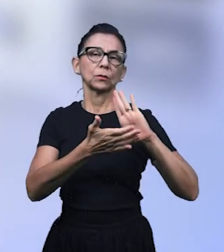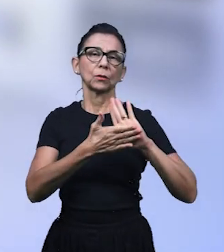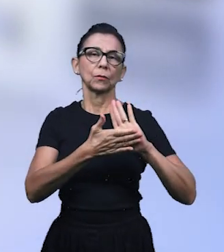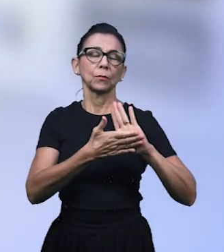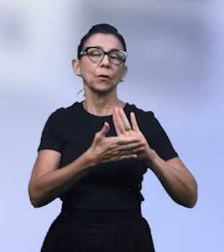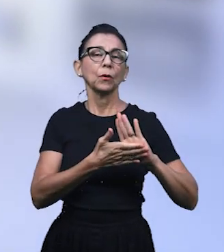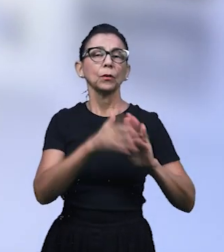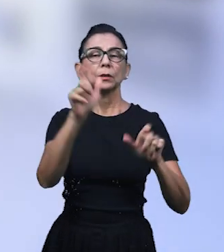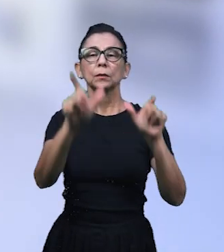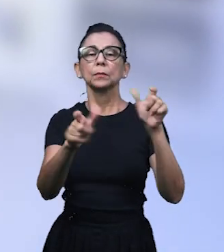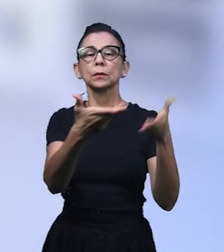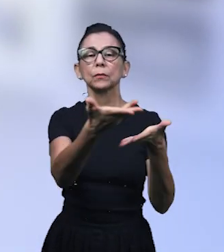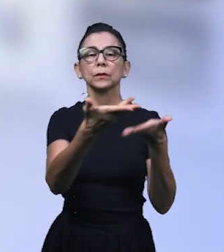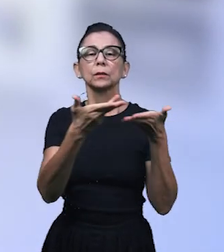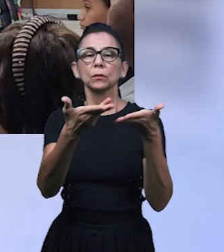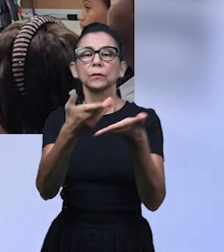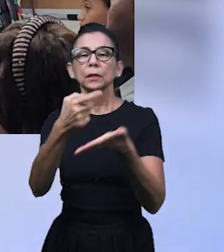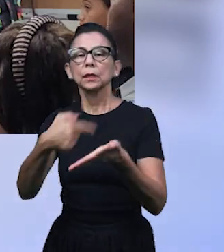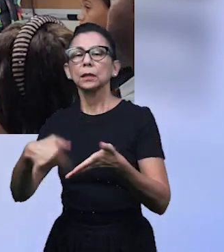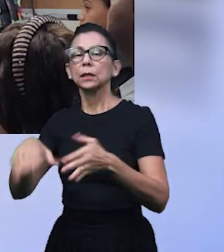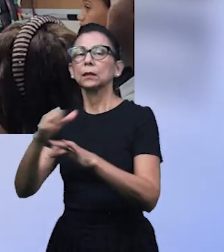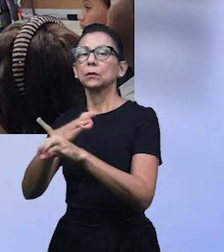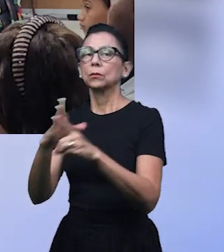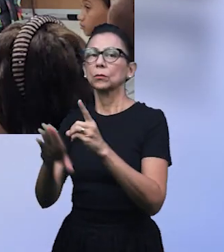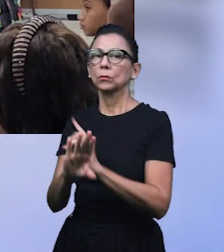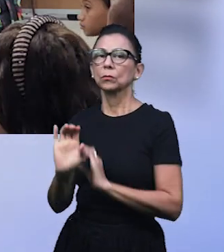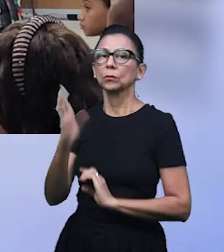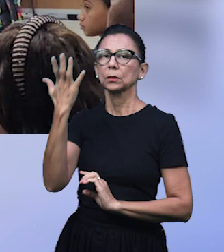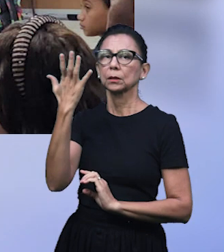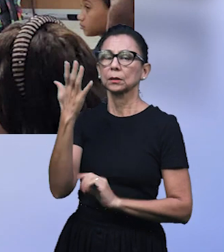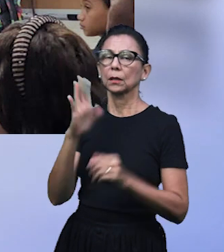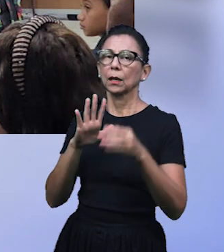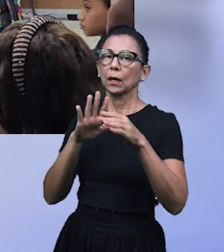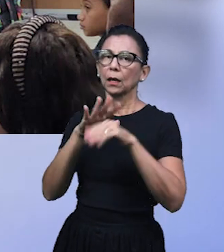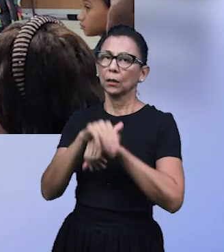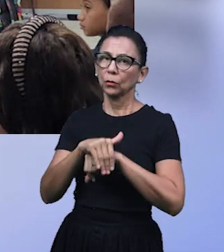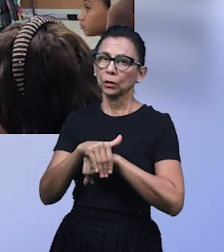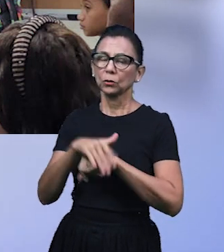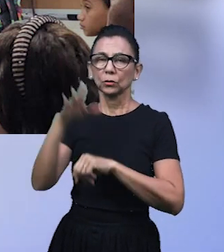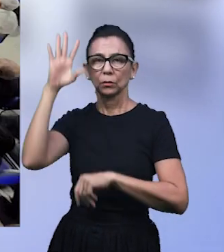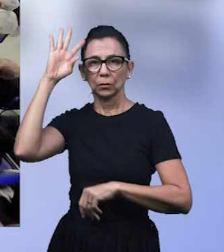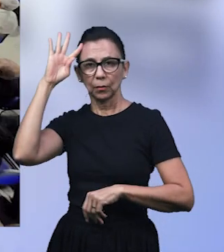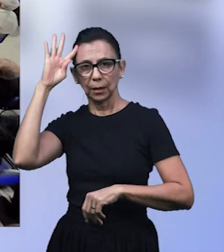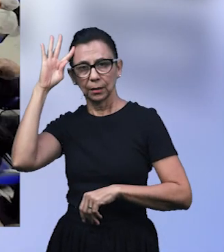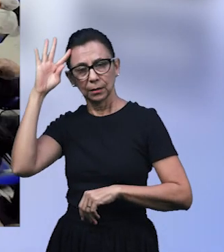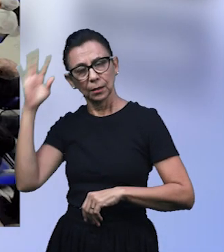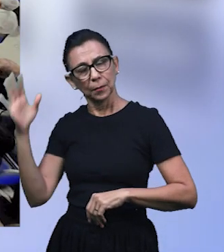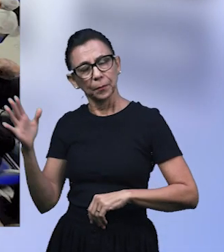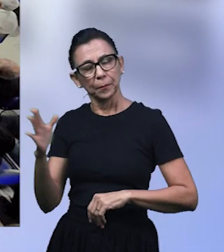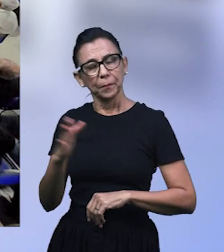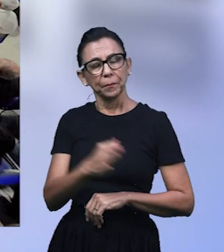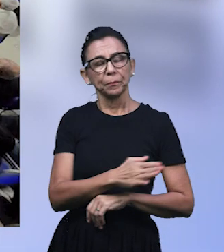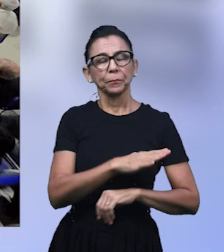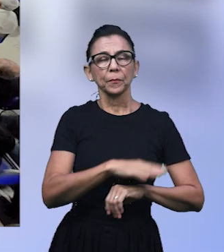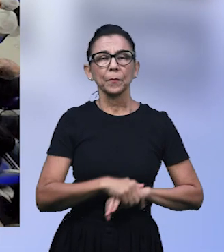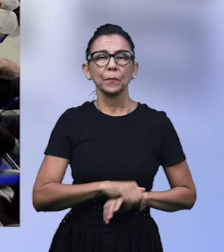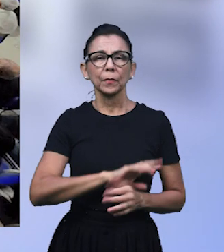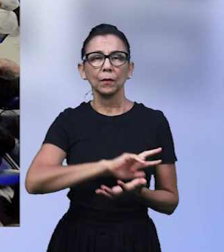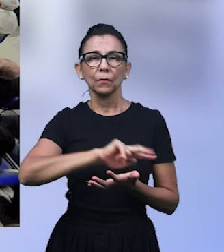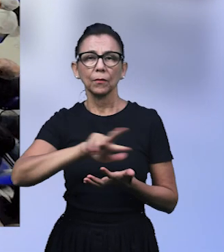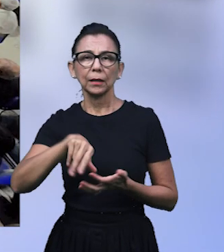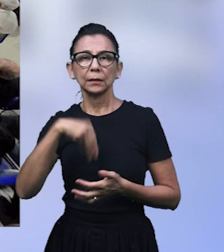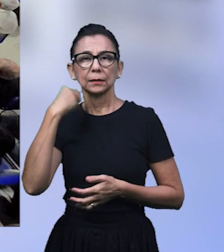e convidando para um culto que aconteceu na noite de quarta. Os participantes puderam vivenciar diversas